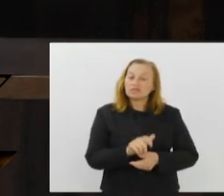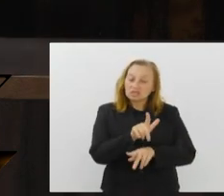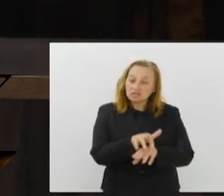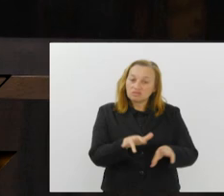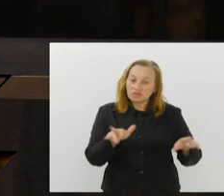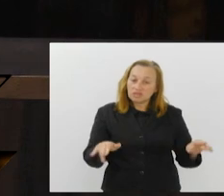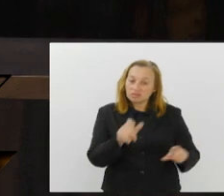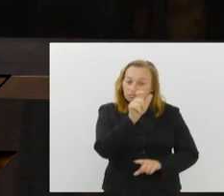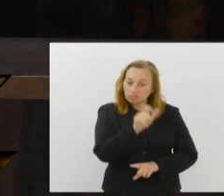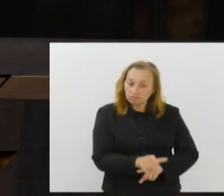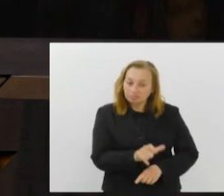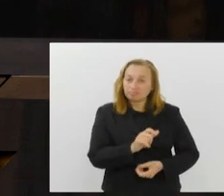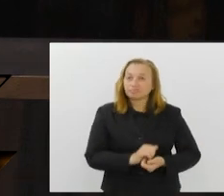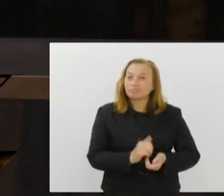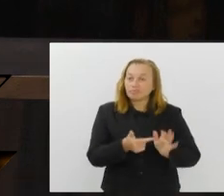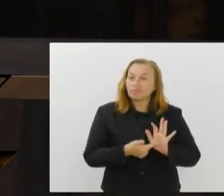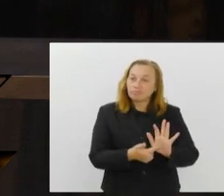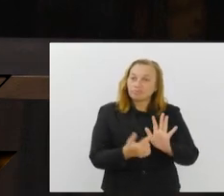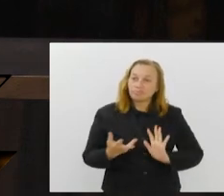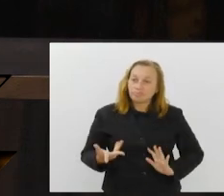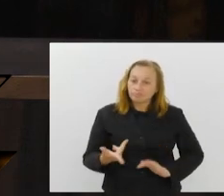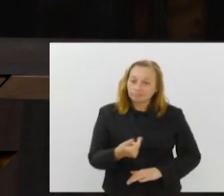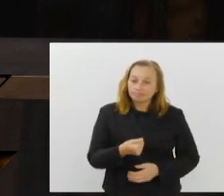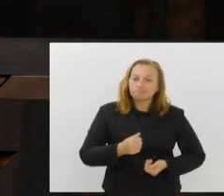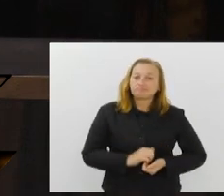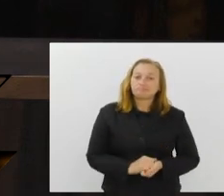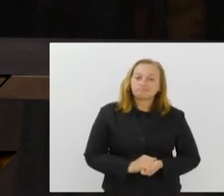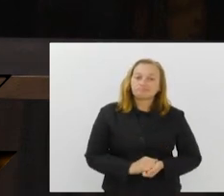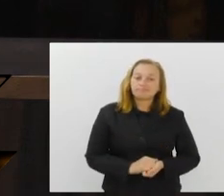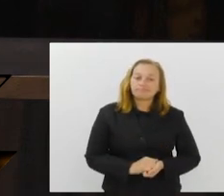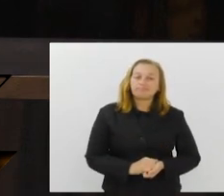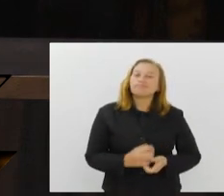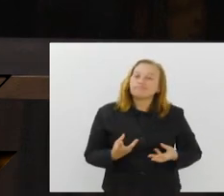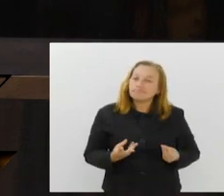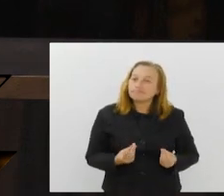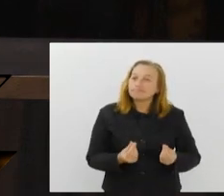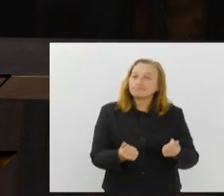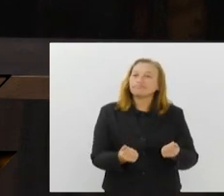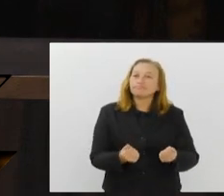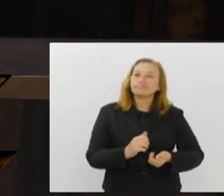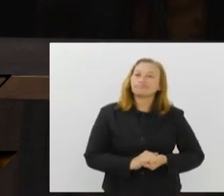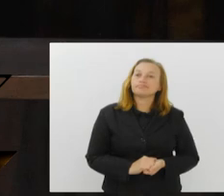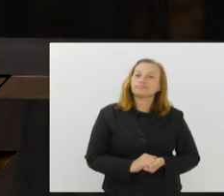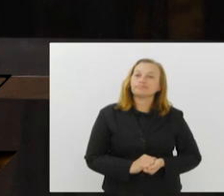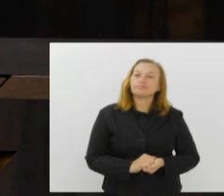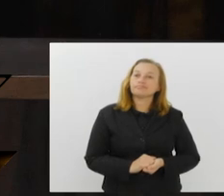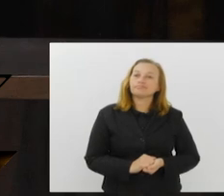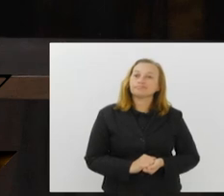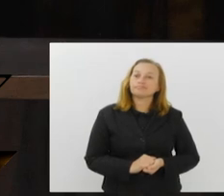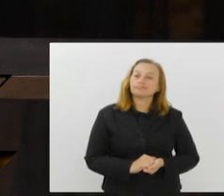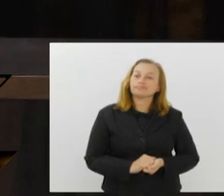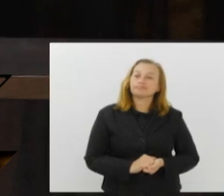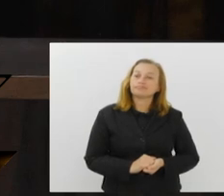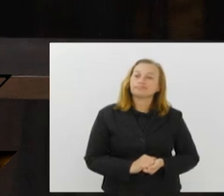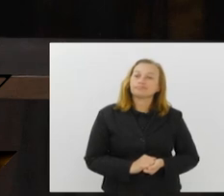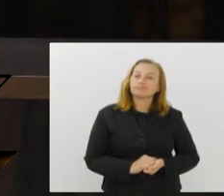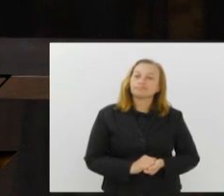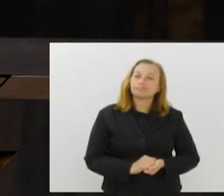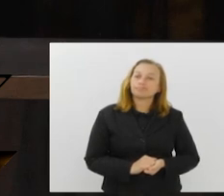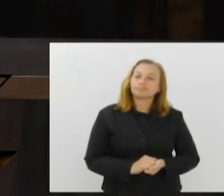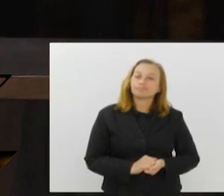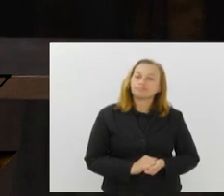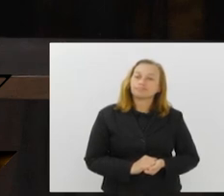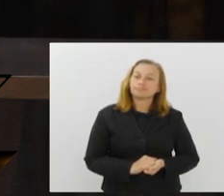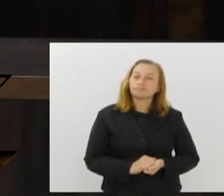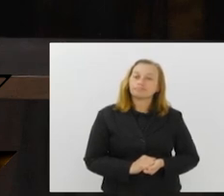pessoas que mostram a qualidade que mostra a sensibilidade e a coerência de alguém que não se furta